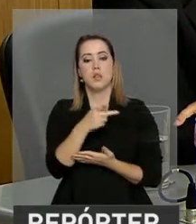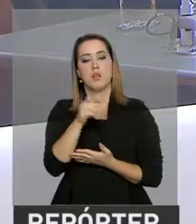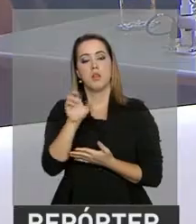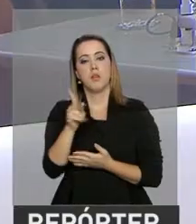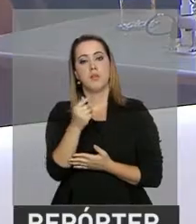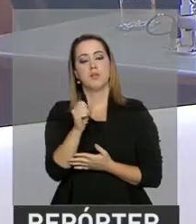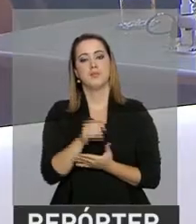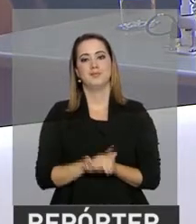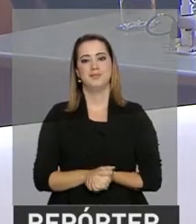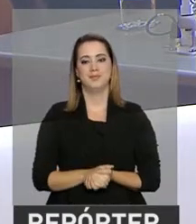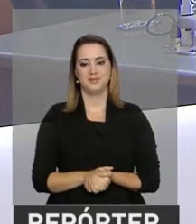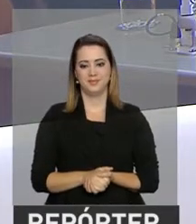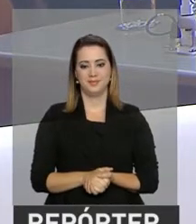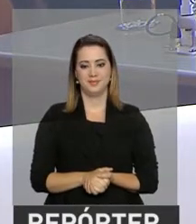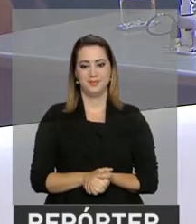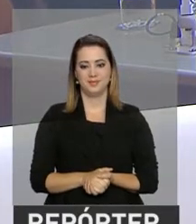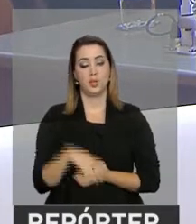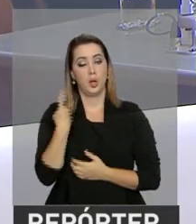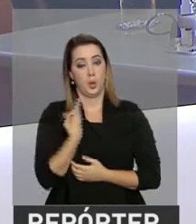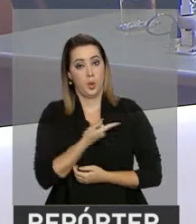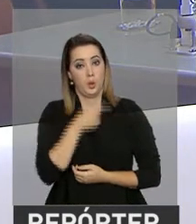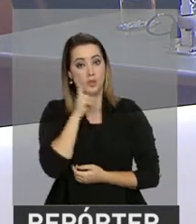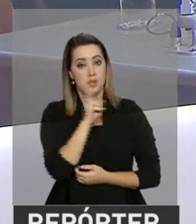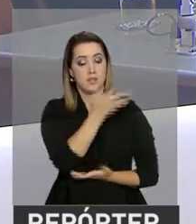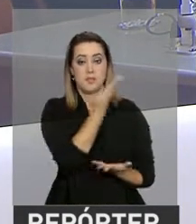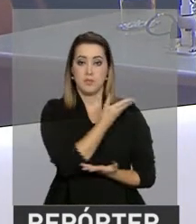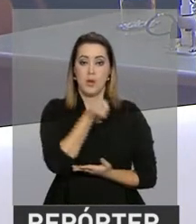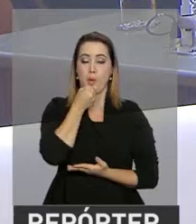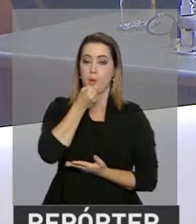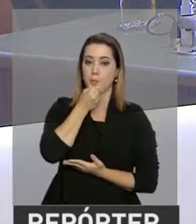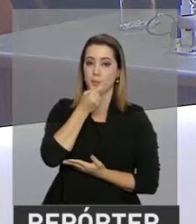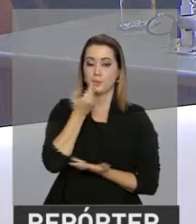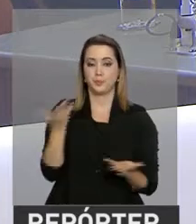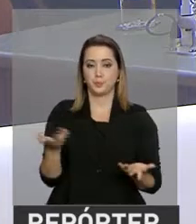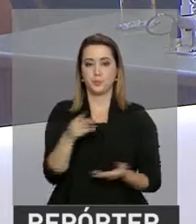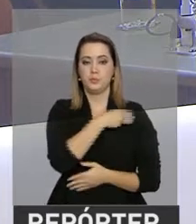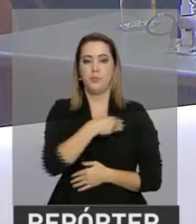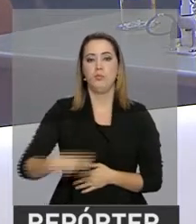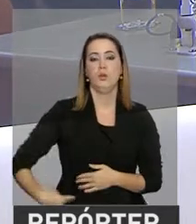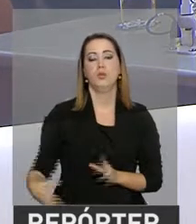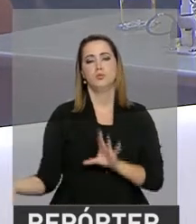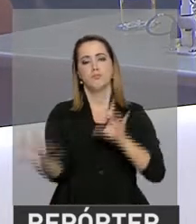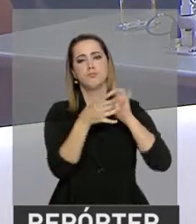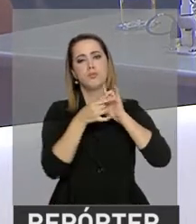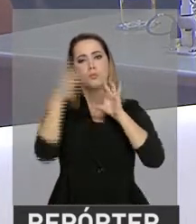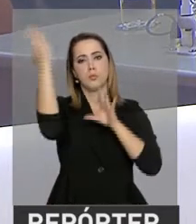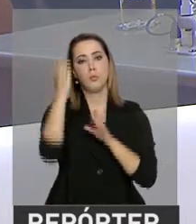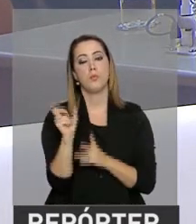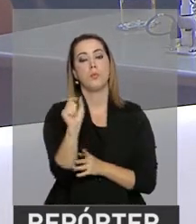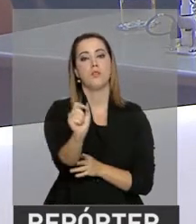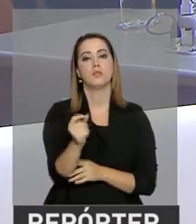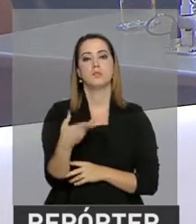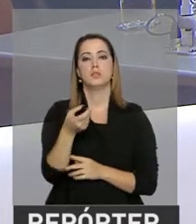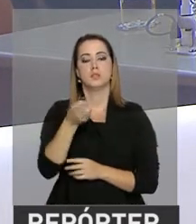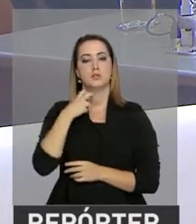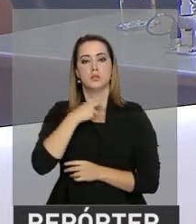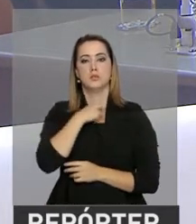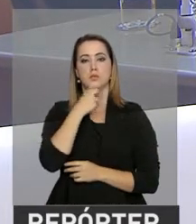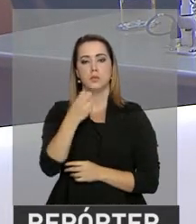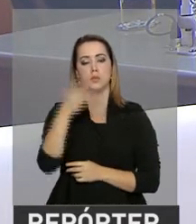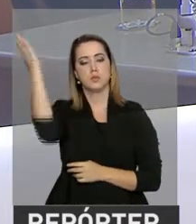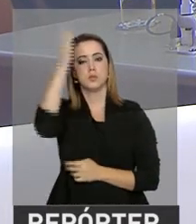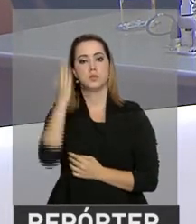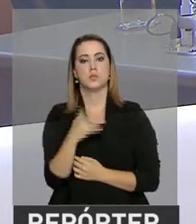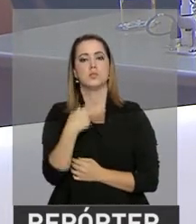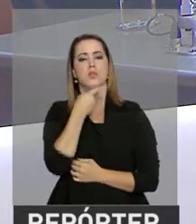barbalho é nós acompanhamos a entrevista do ministro da integração nacional é o de barbalho a voz do brasil ele